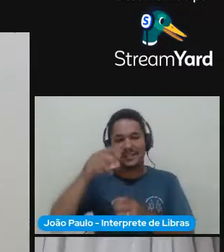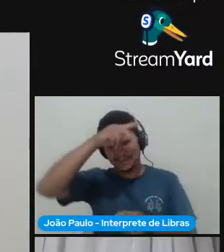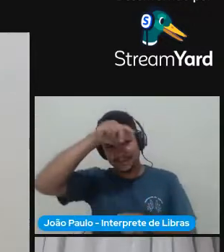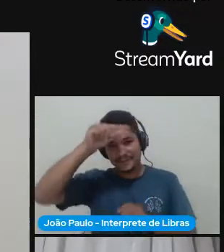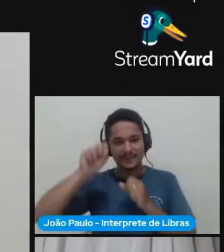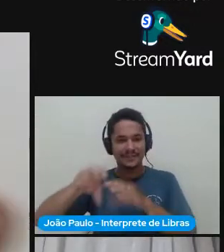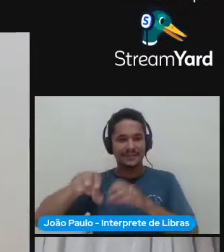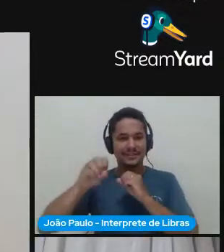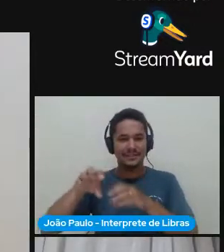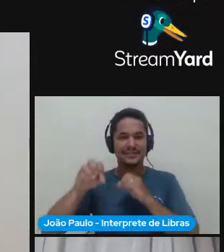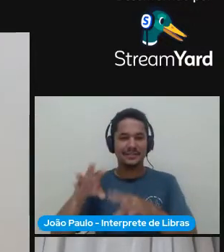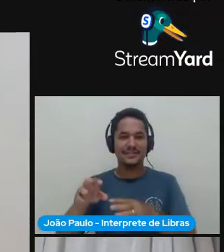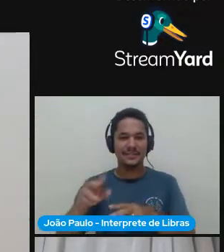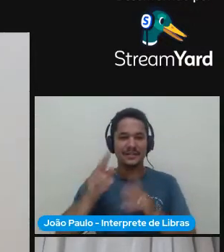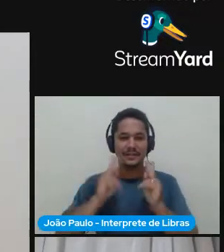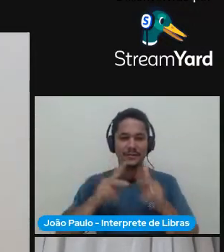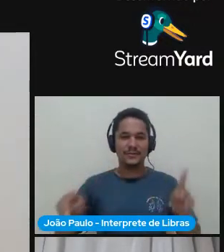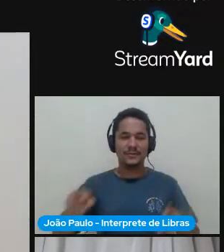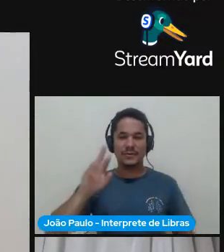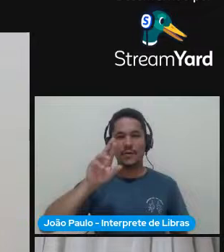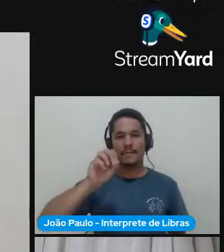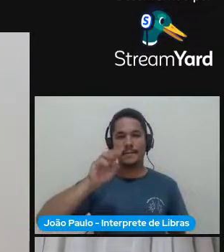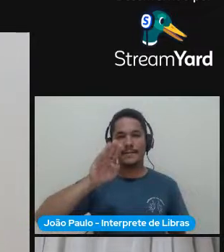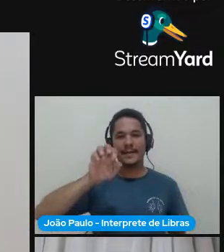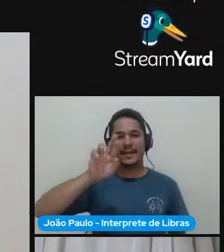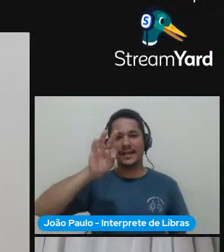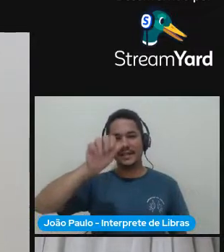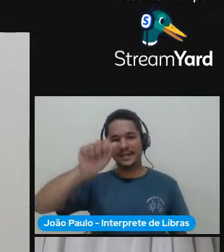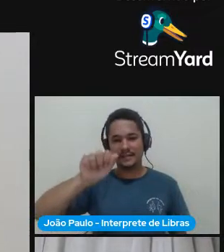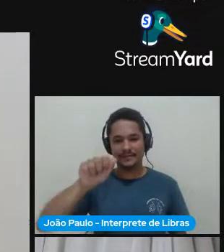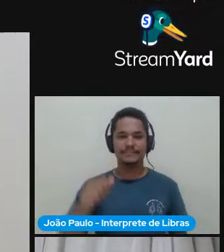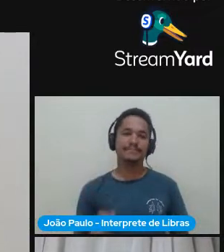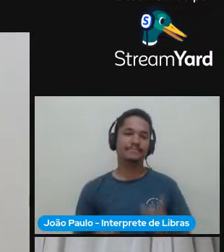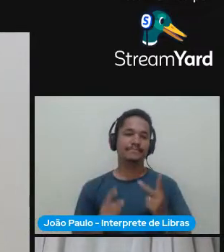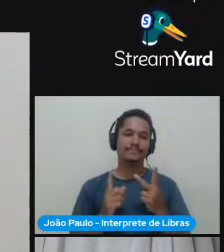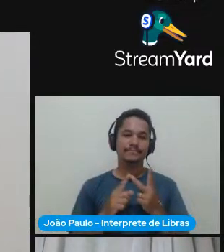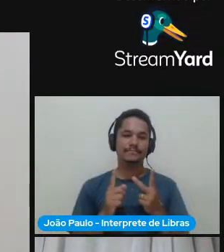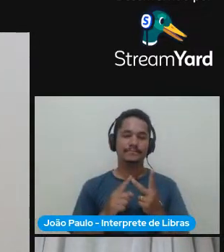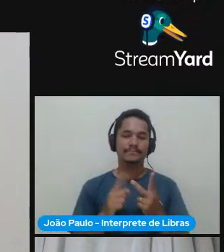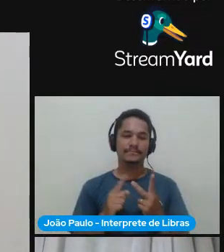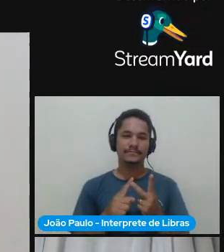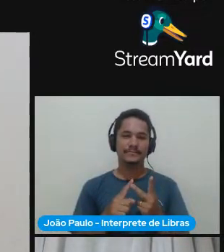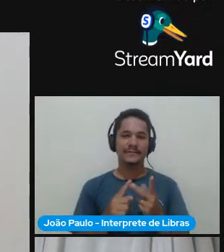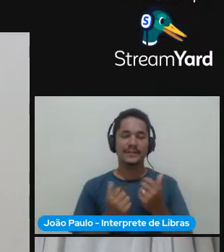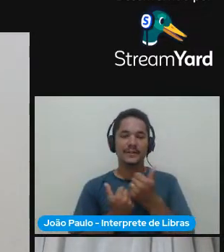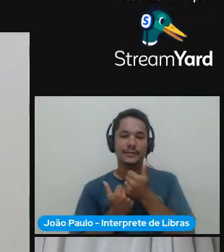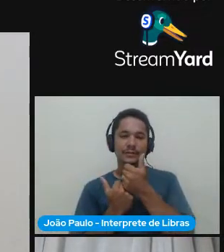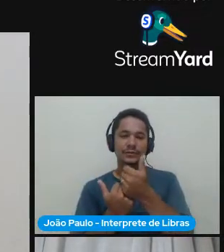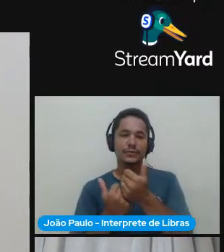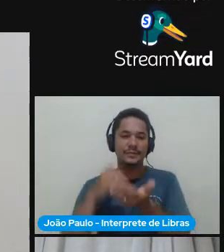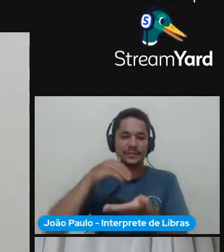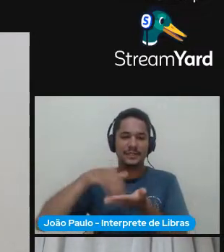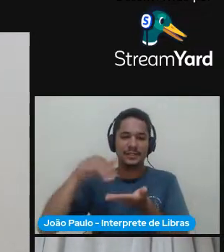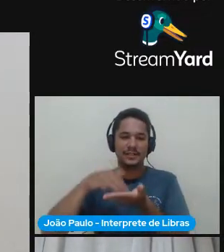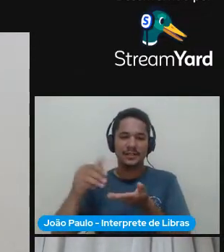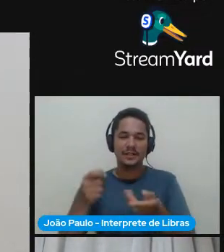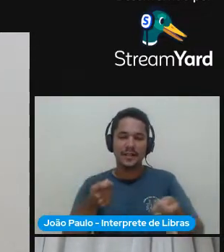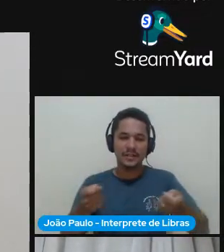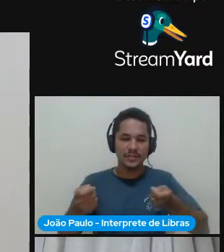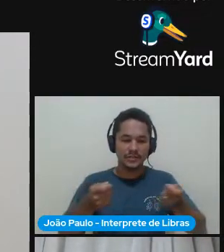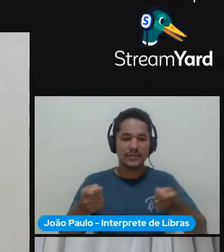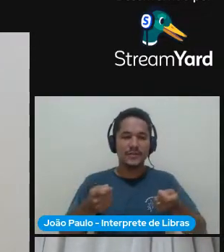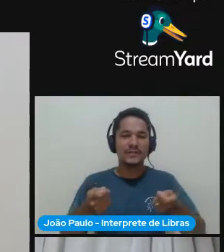Roberta Martins, para entrar em tela. Vou convidar também a subsecretária de articulação da política